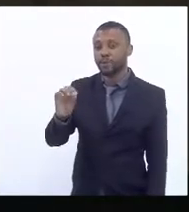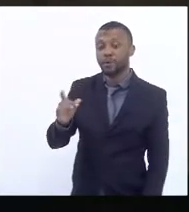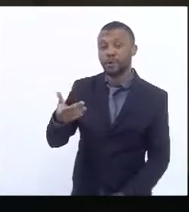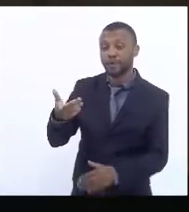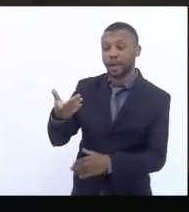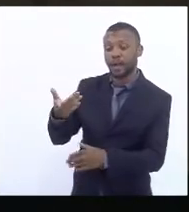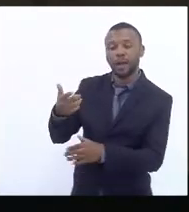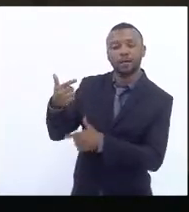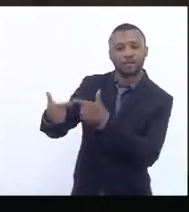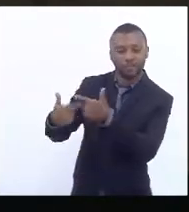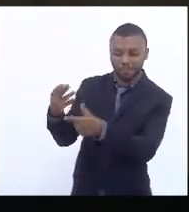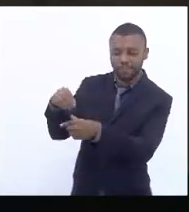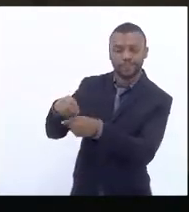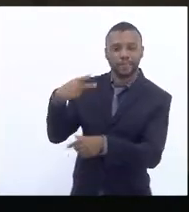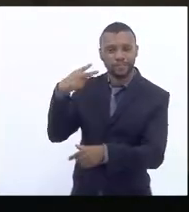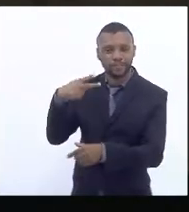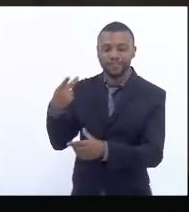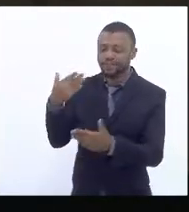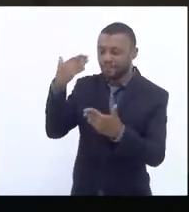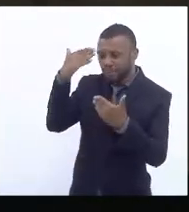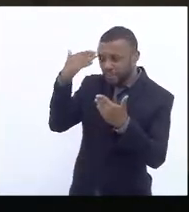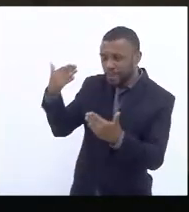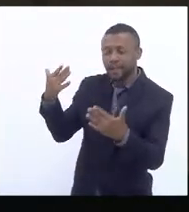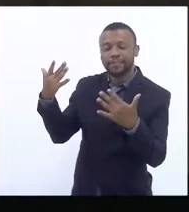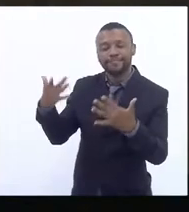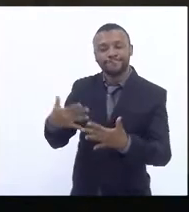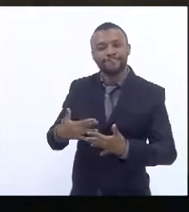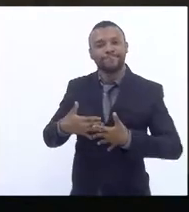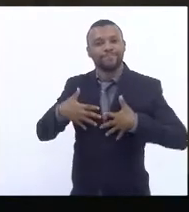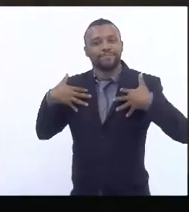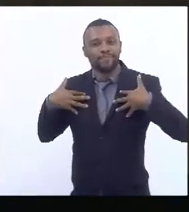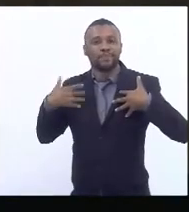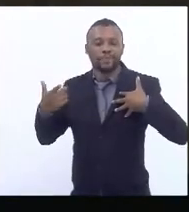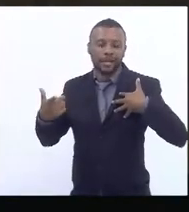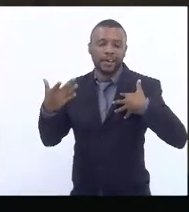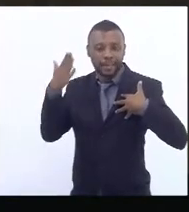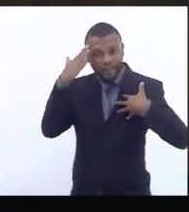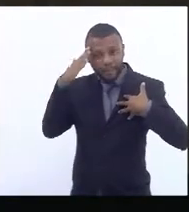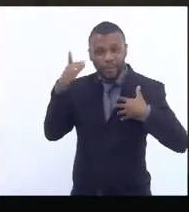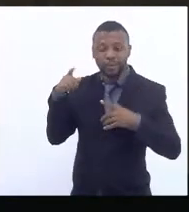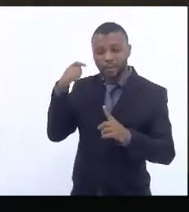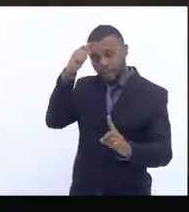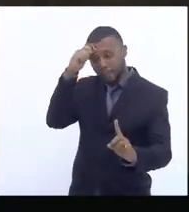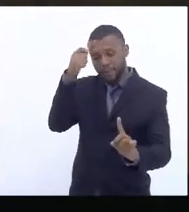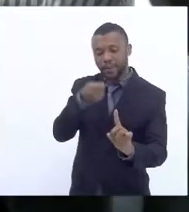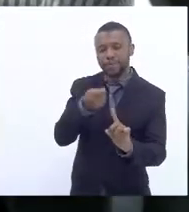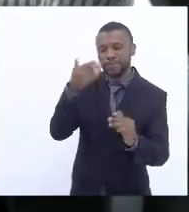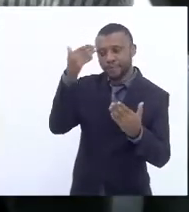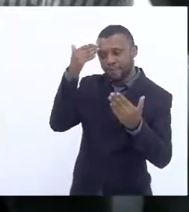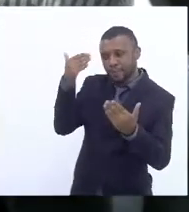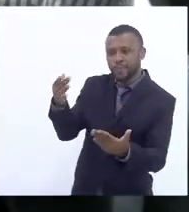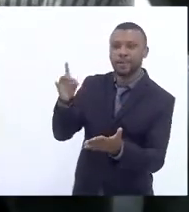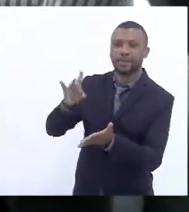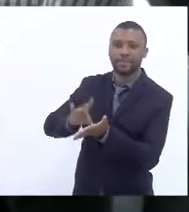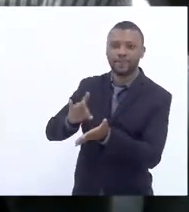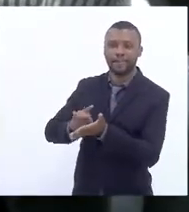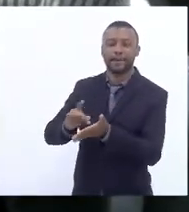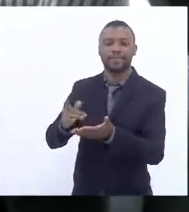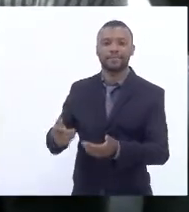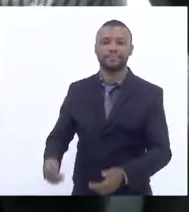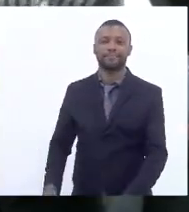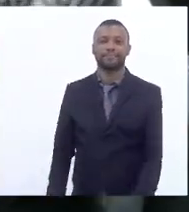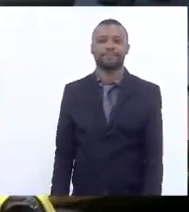muito gratificante receber essa moção e saber que eu estou sendo homenageada através da sua pessoa. Muito obrigado mesmo.